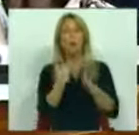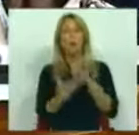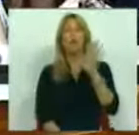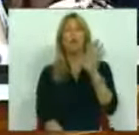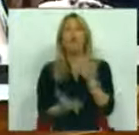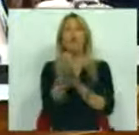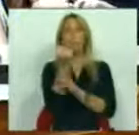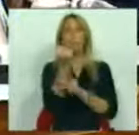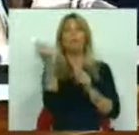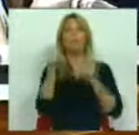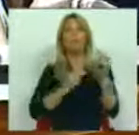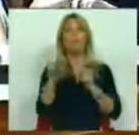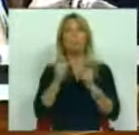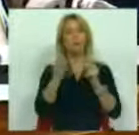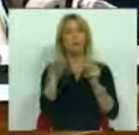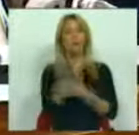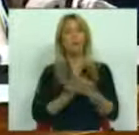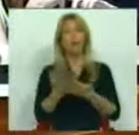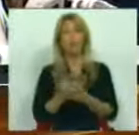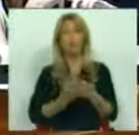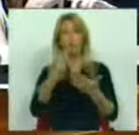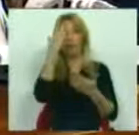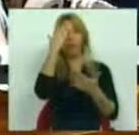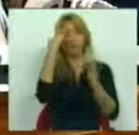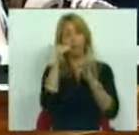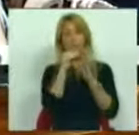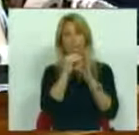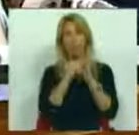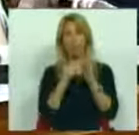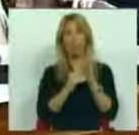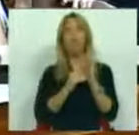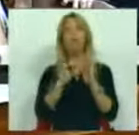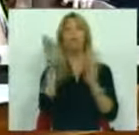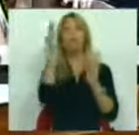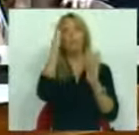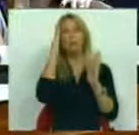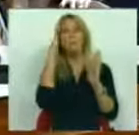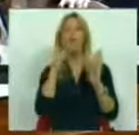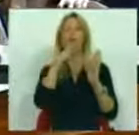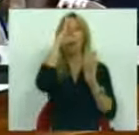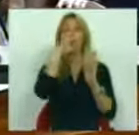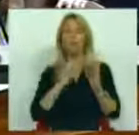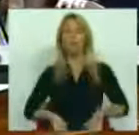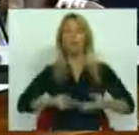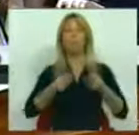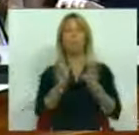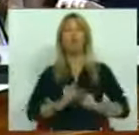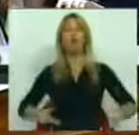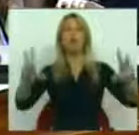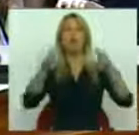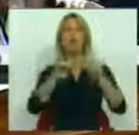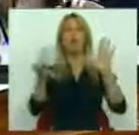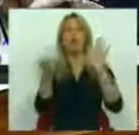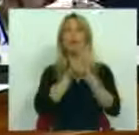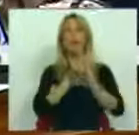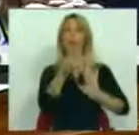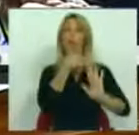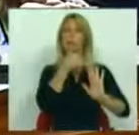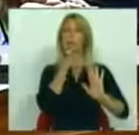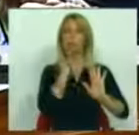e económica, memorando este que prevê a apresentação pelo Governo de uma nova lei de arbitragem até ao final de